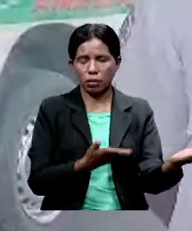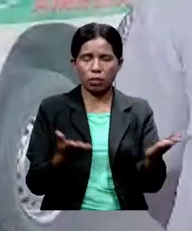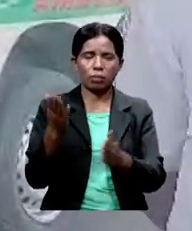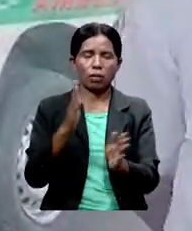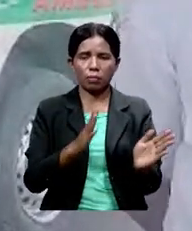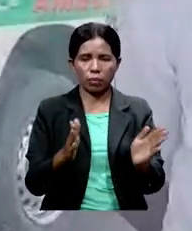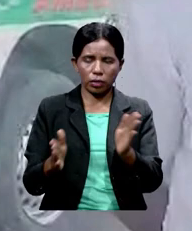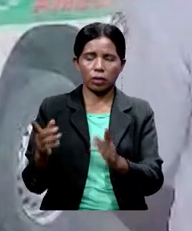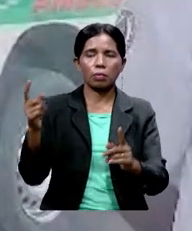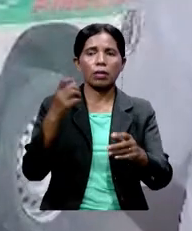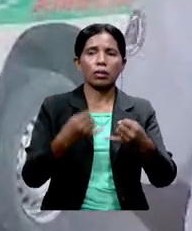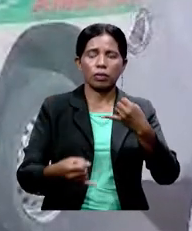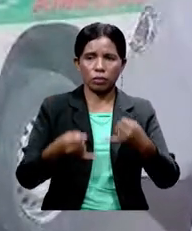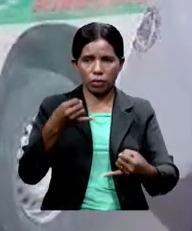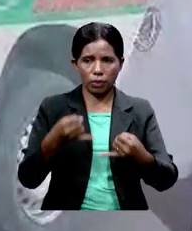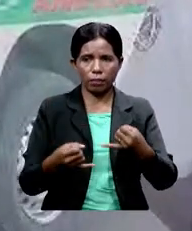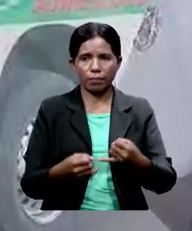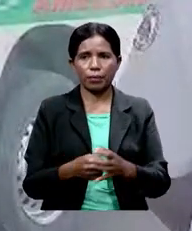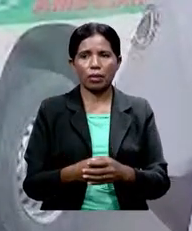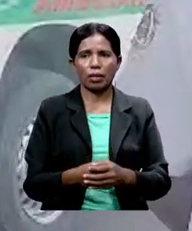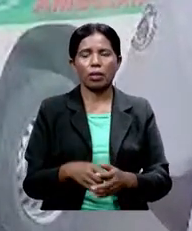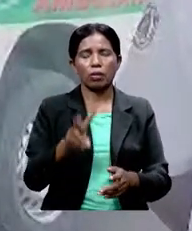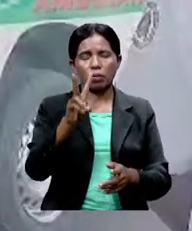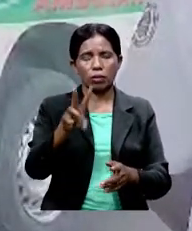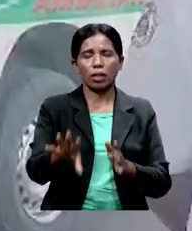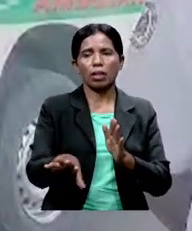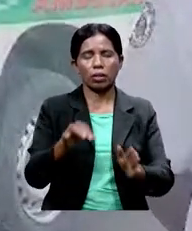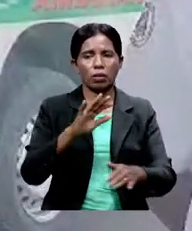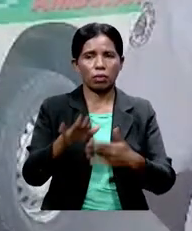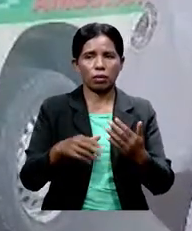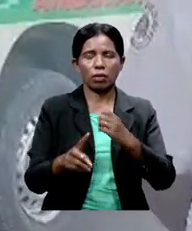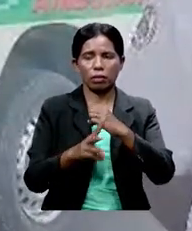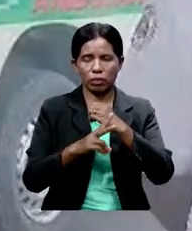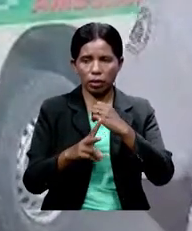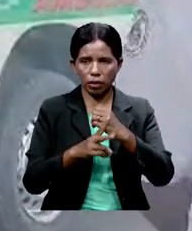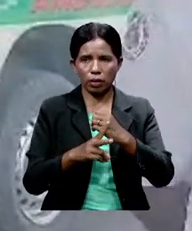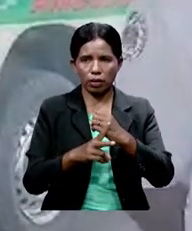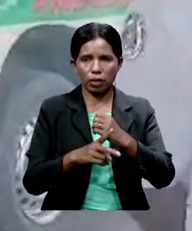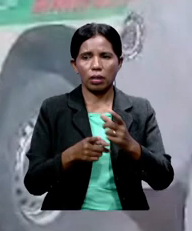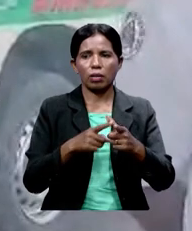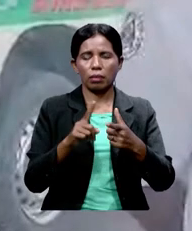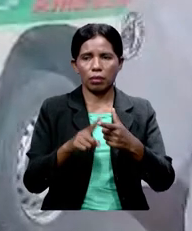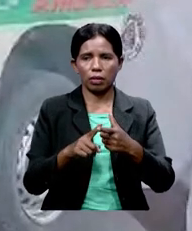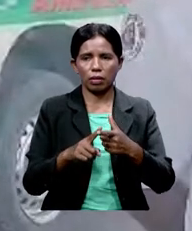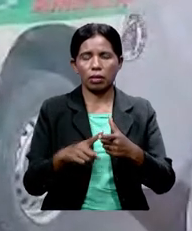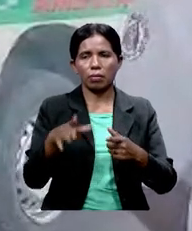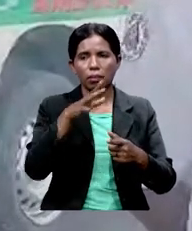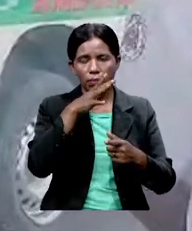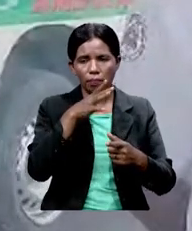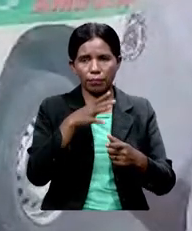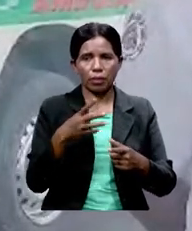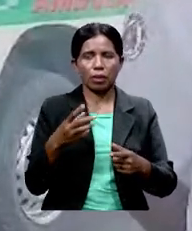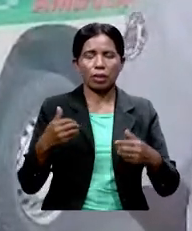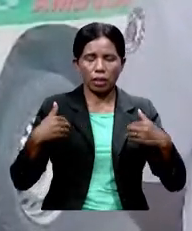justiça tu nune justiça ne ruane heta notu la osfal ida vítima ne maka depois tamba nia ina nia